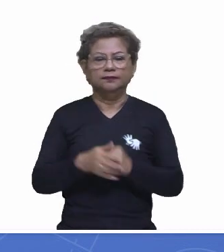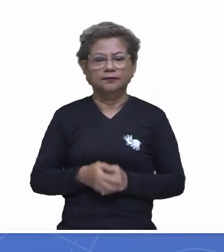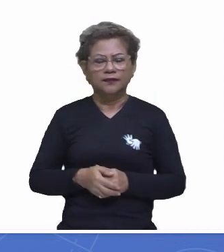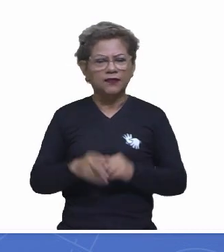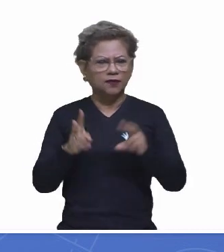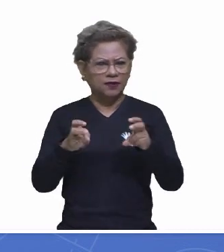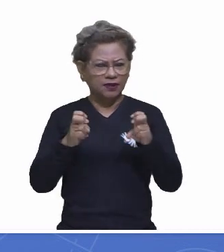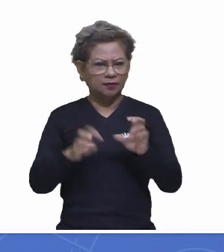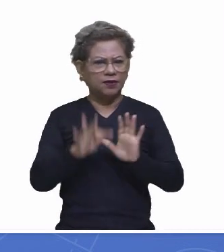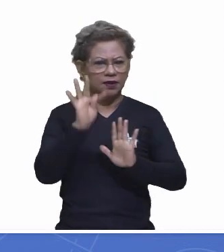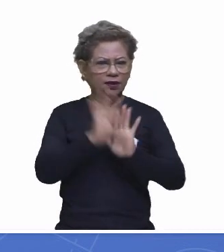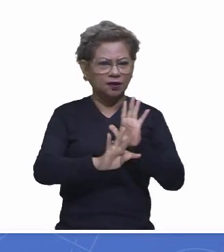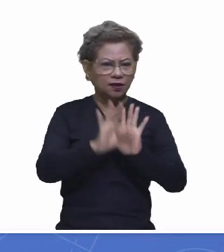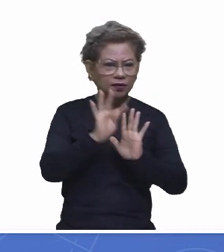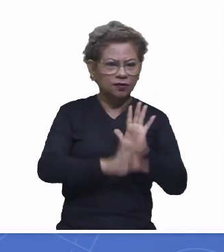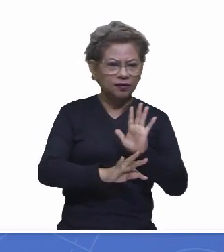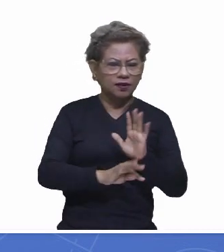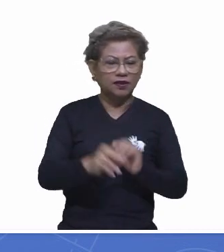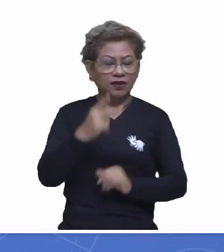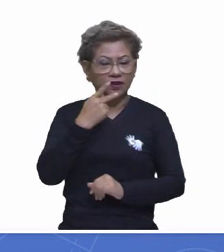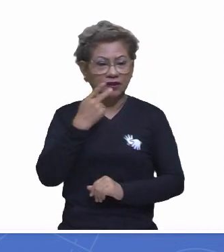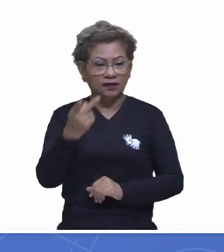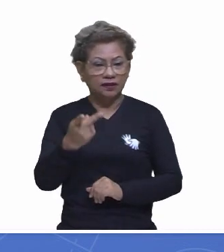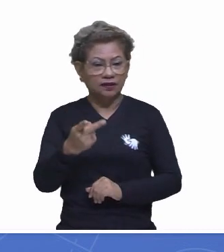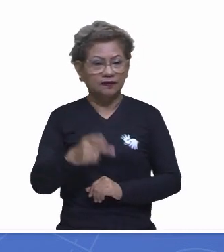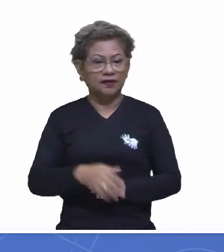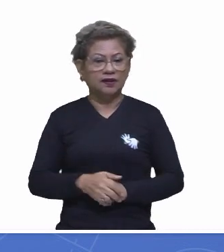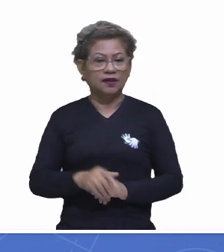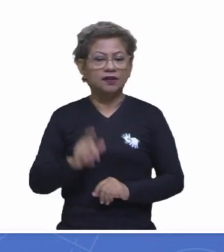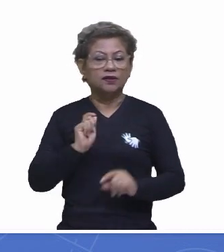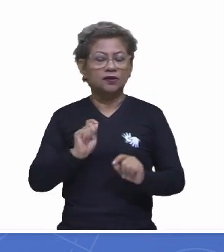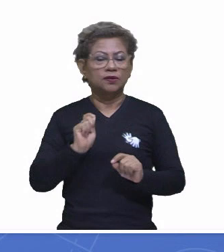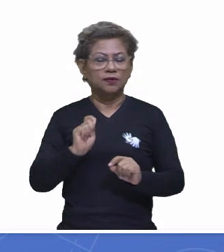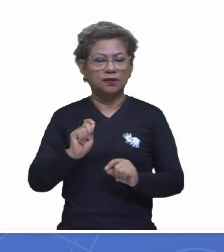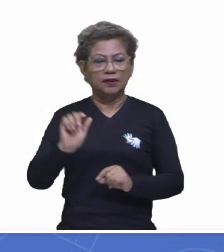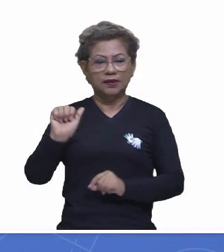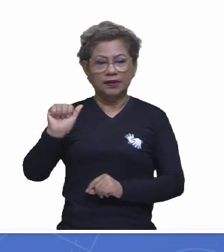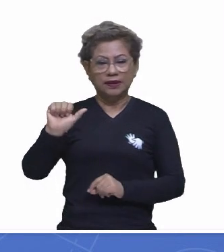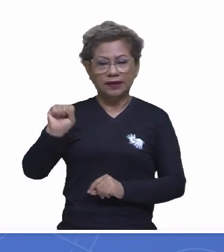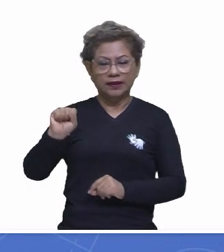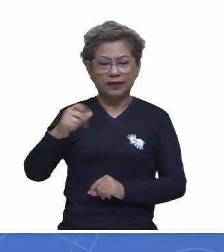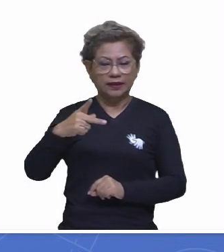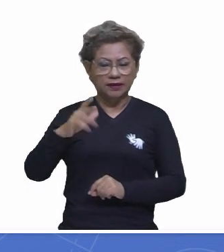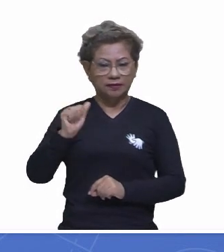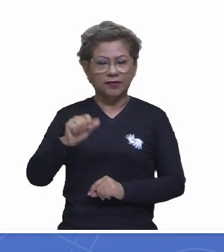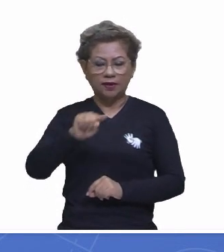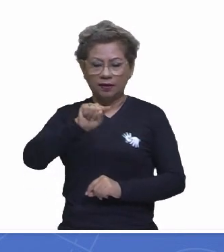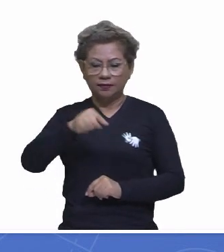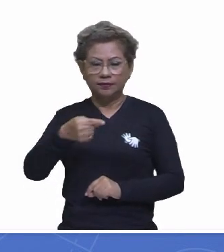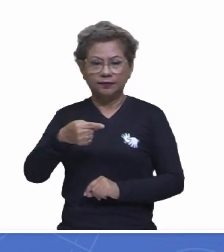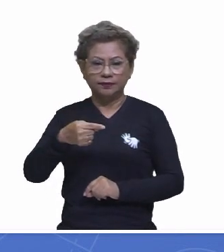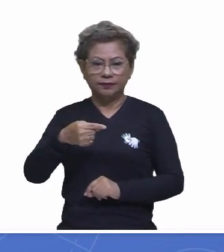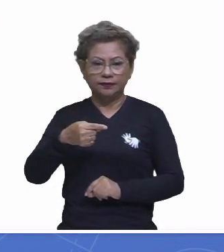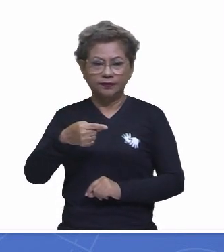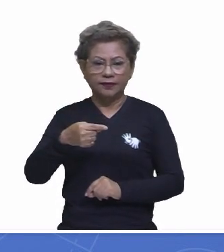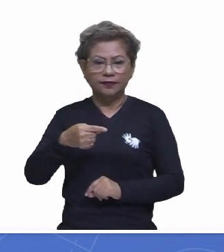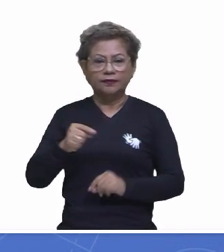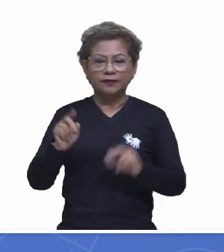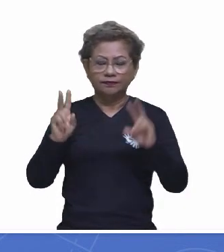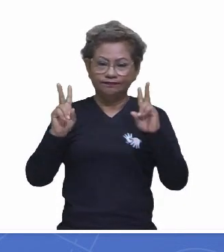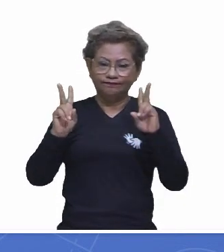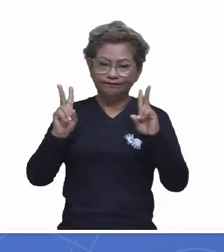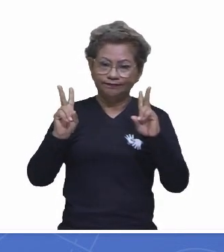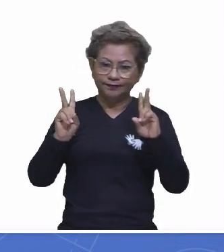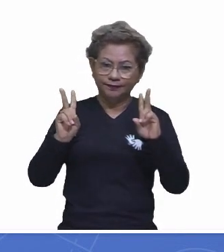aqui do sinal de pontuação, exatamente as aspas, né? Esse sinal que vai destacar determinada palavra.